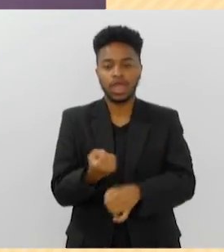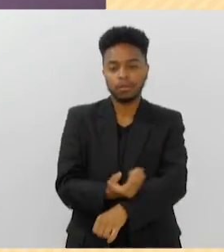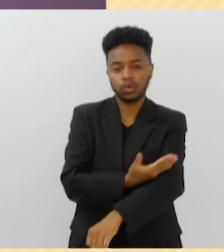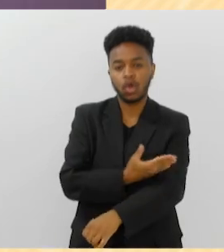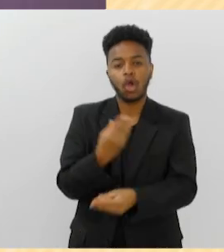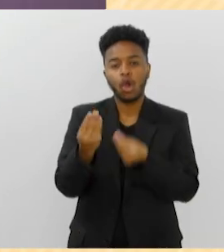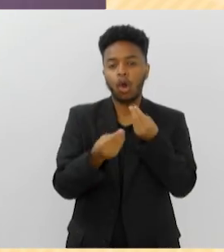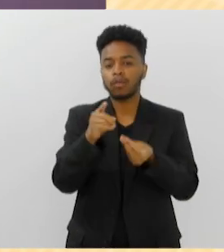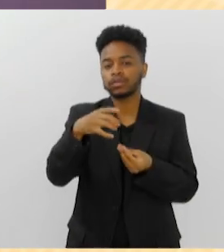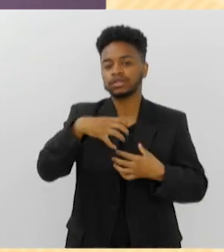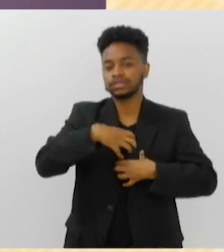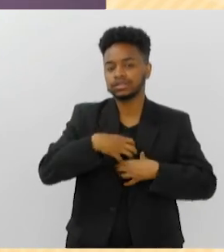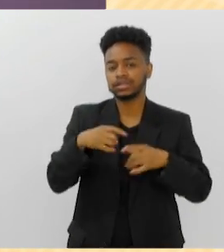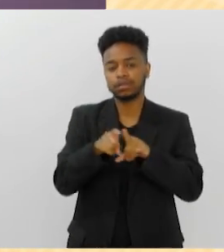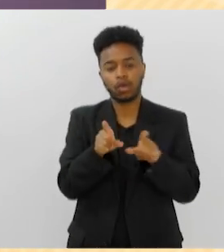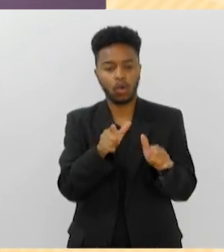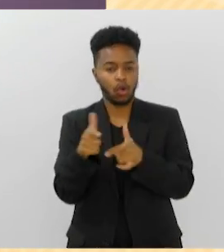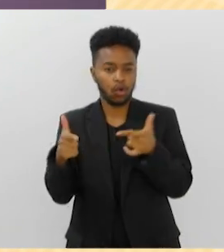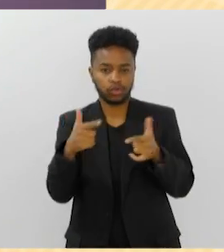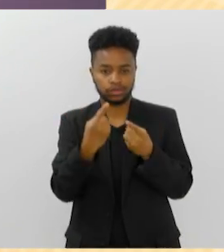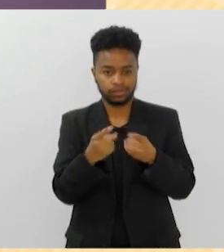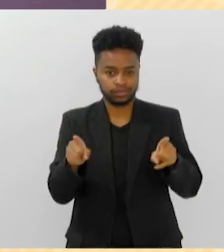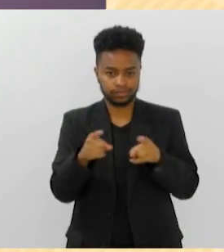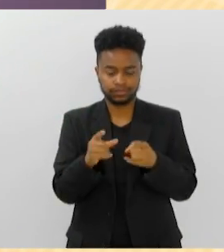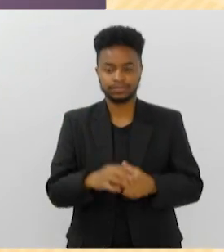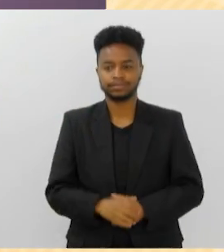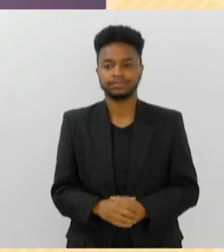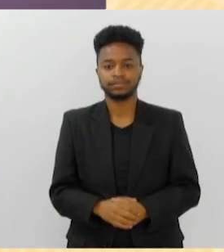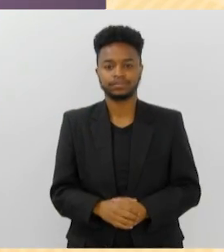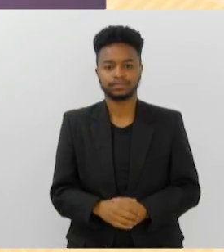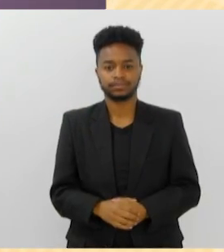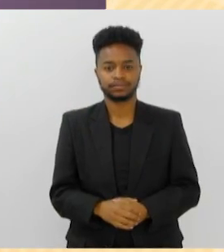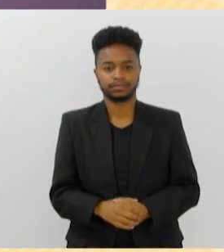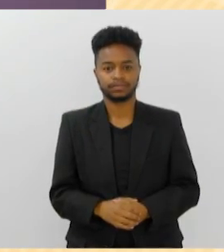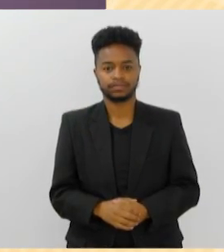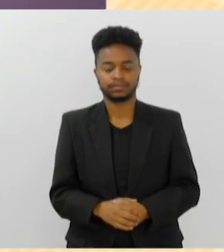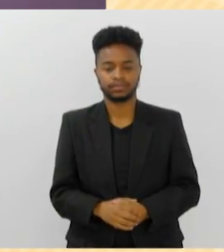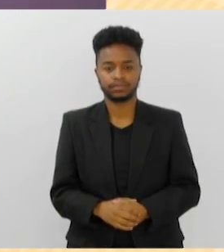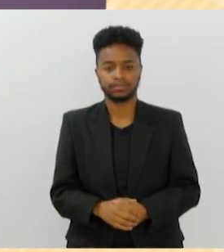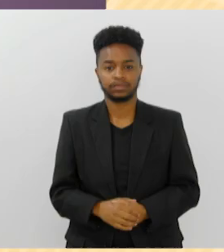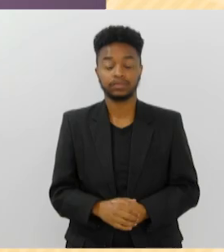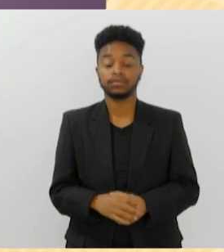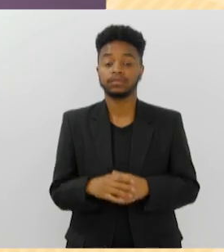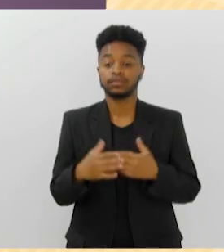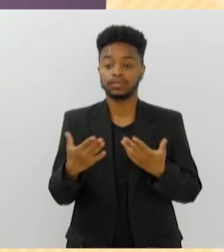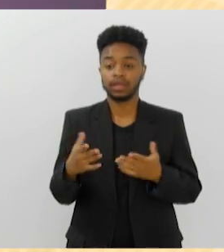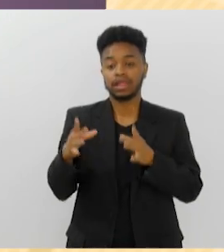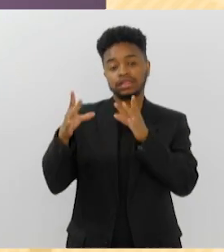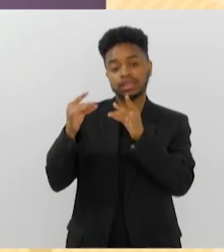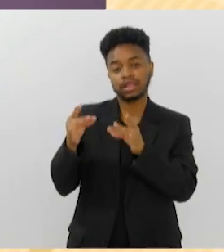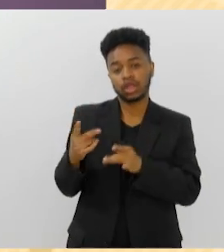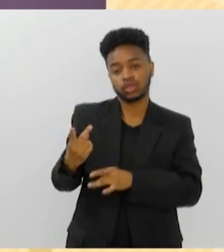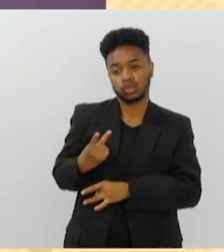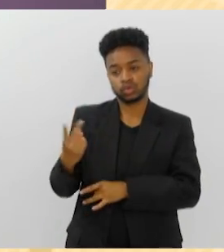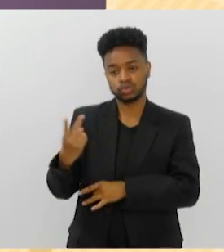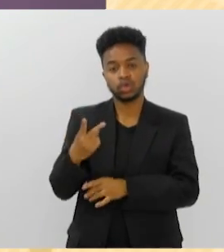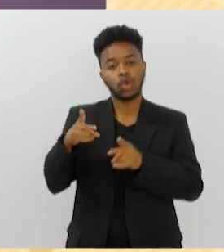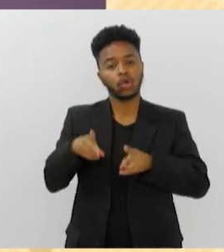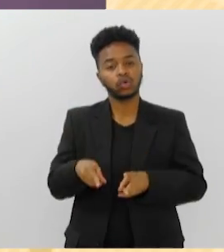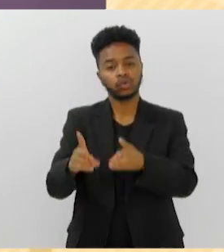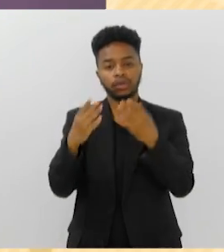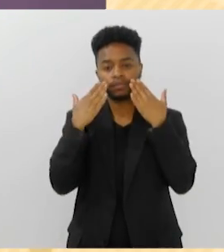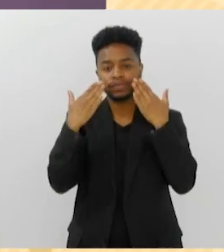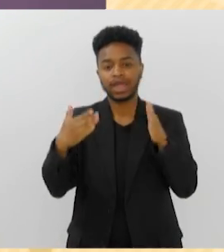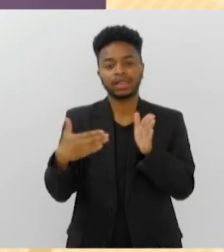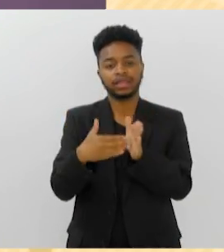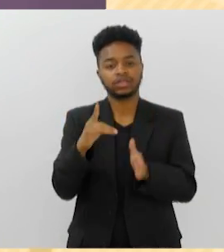e muitas outras. Eu tenho amor maior. Detalhes de Nós Dois fica em cartaz até o dia